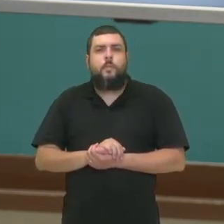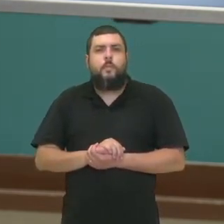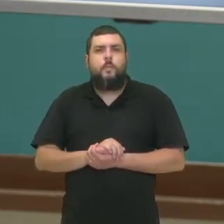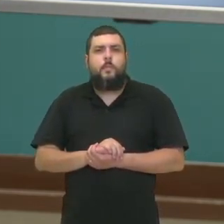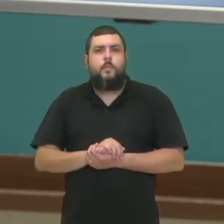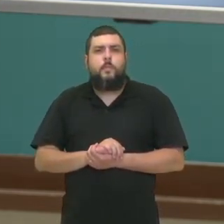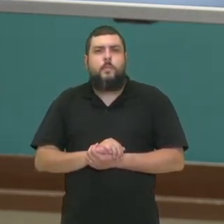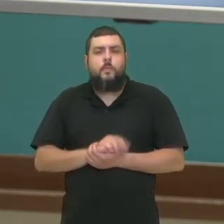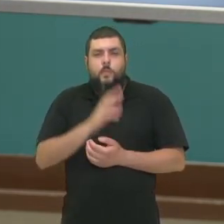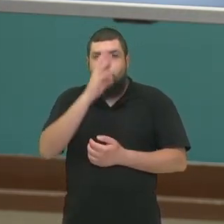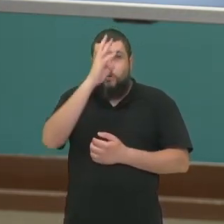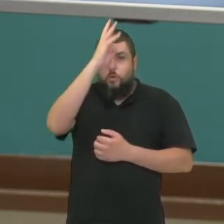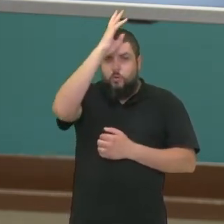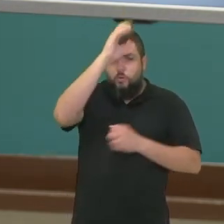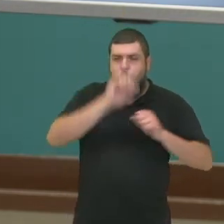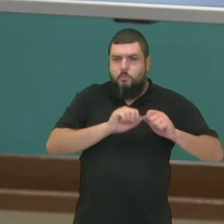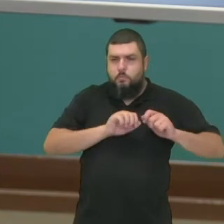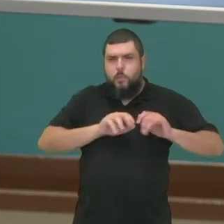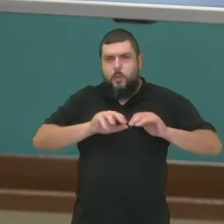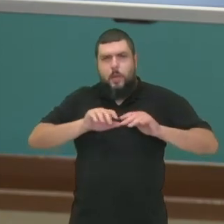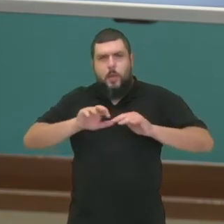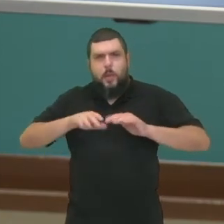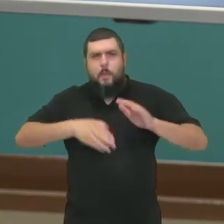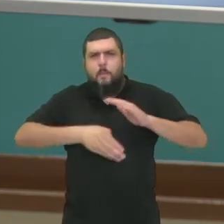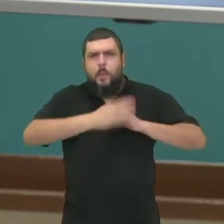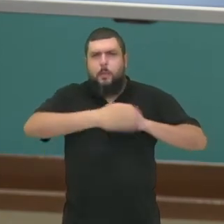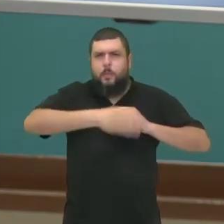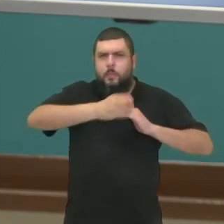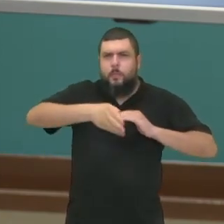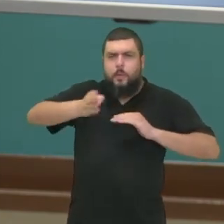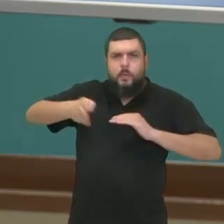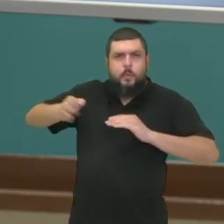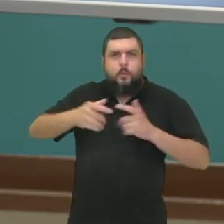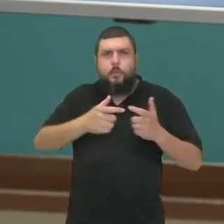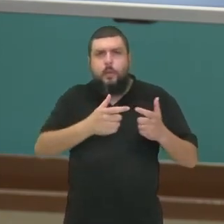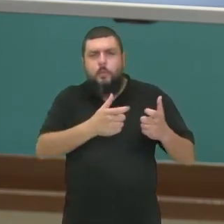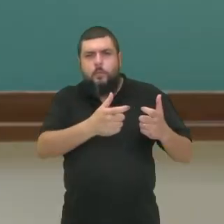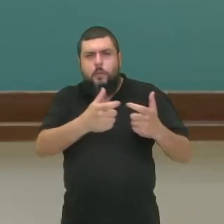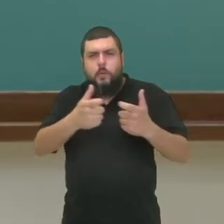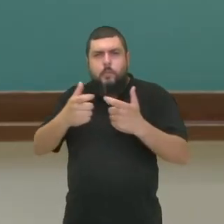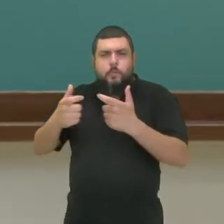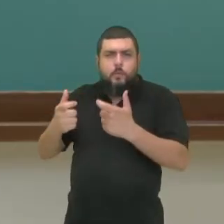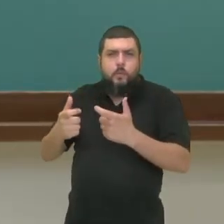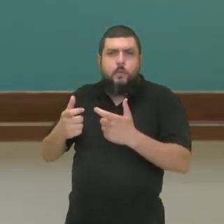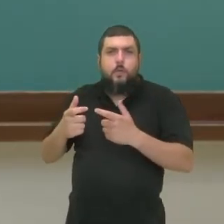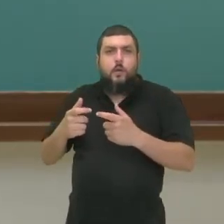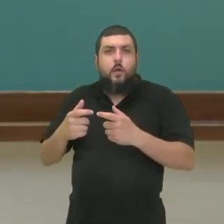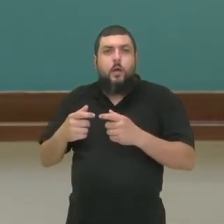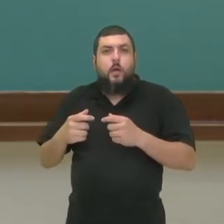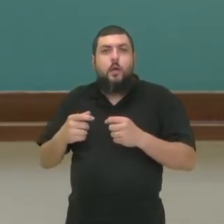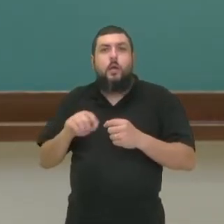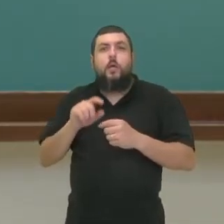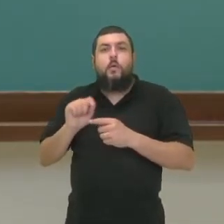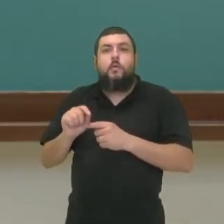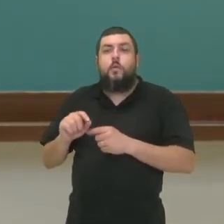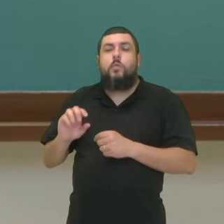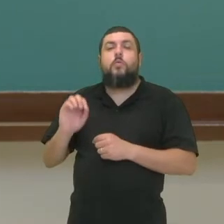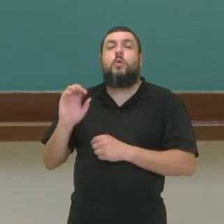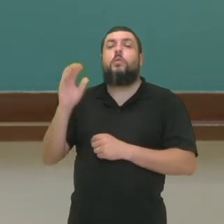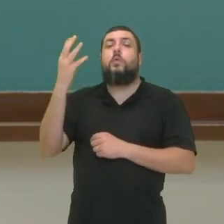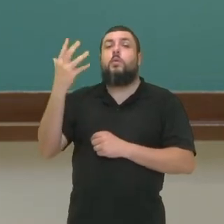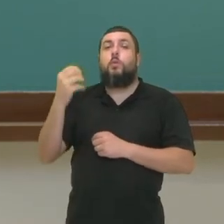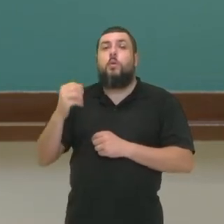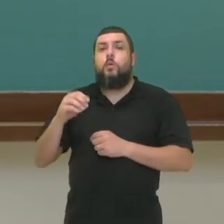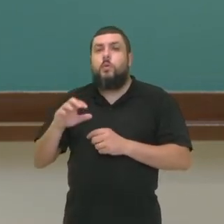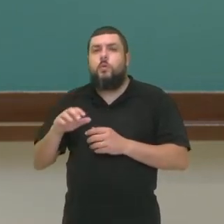essas guerras e esses prisioneiros que vão virar escravizados, e uma das mais famosas foi a guerra, ou melhor, a revolta de